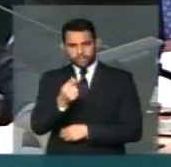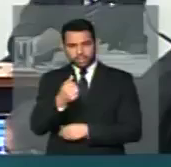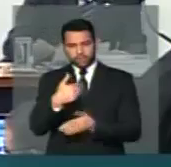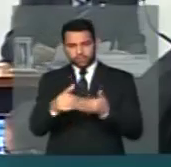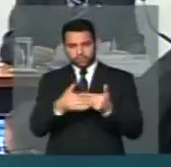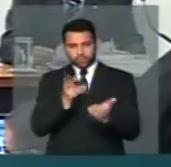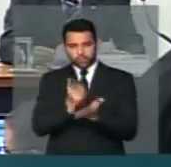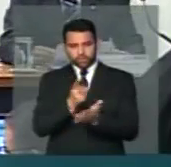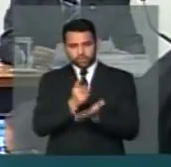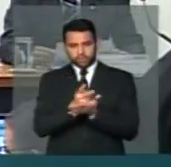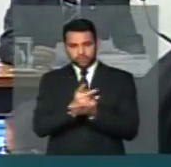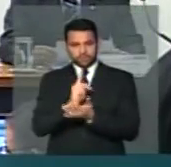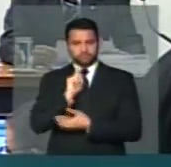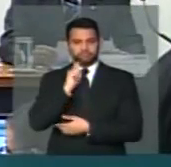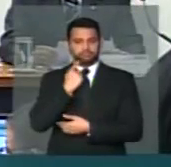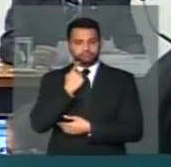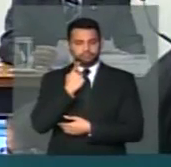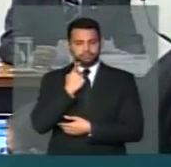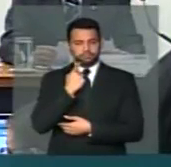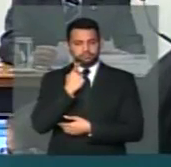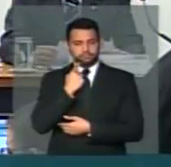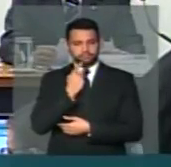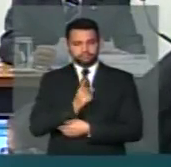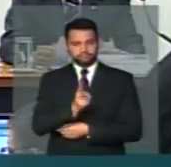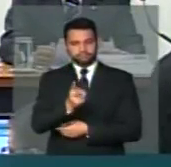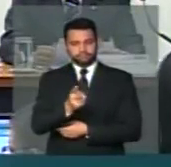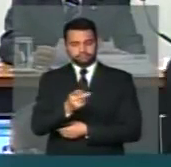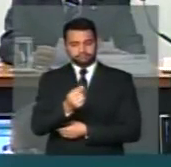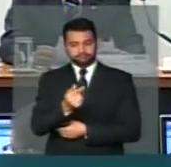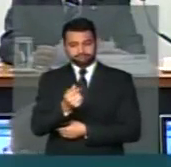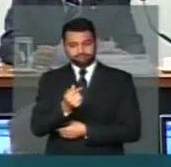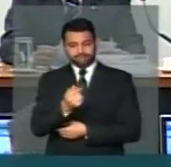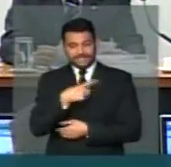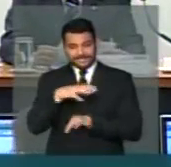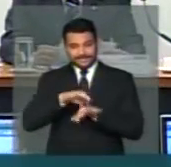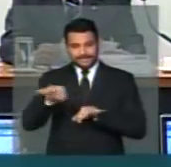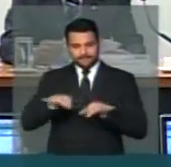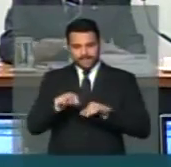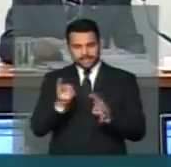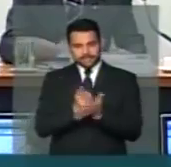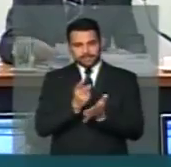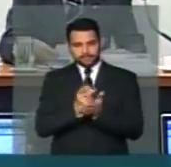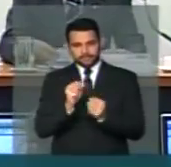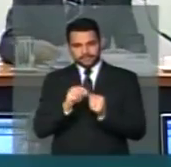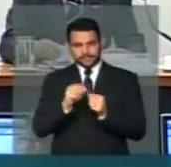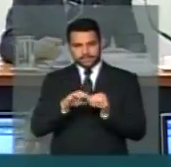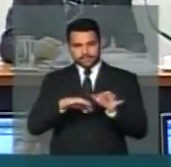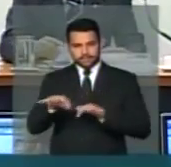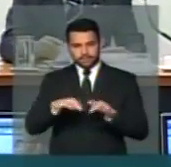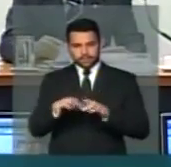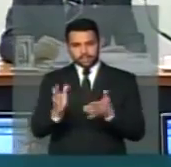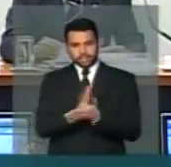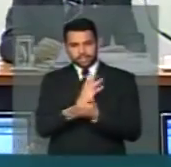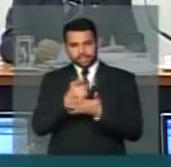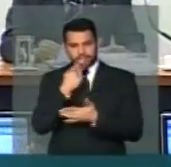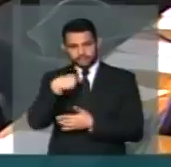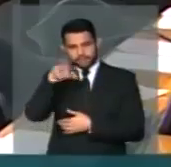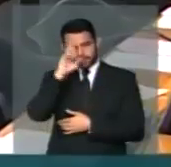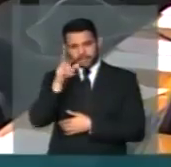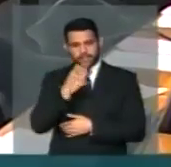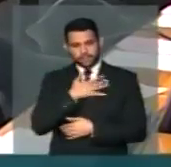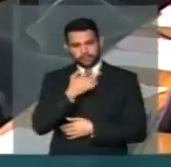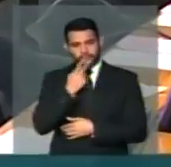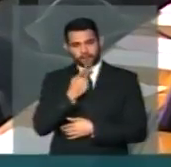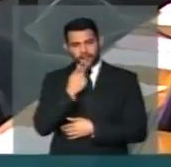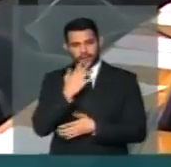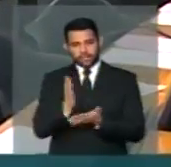lavado continua sendo sujo. E nós queremos fazer e separar o que eu sempre quis fazer aqui, já disse algumas vezes, Vossa Excelência já escutaram da minha boca